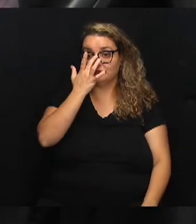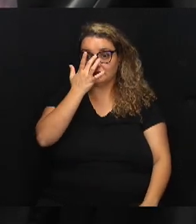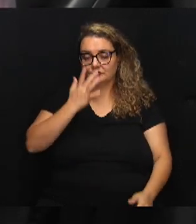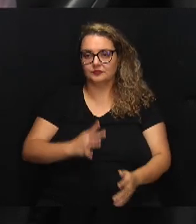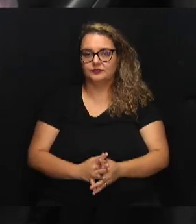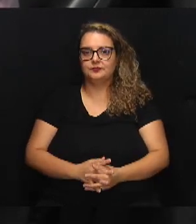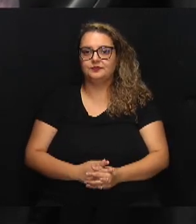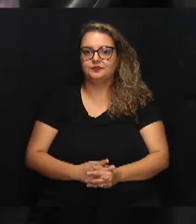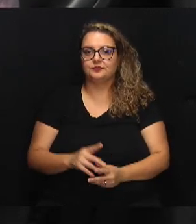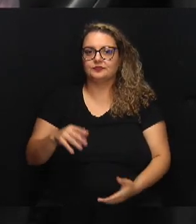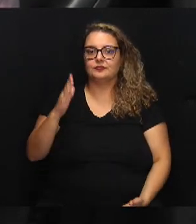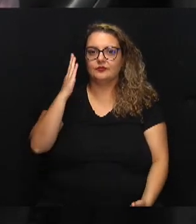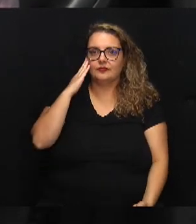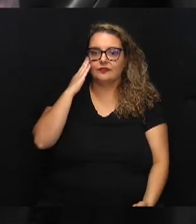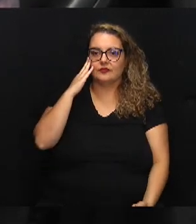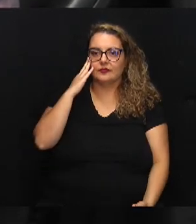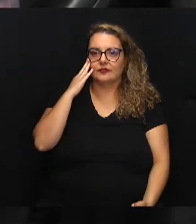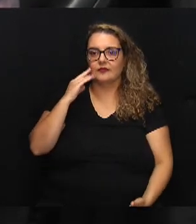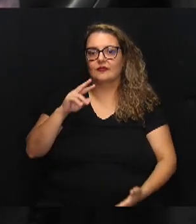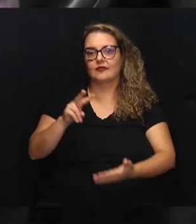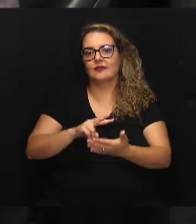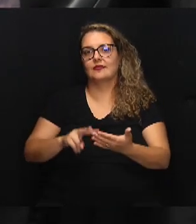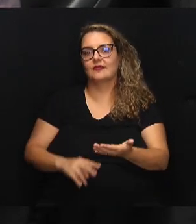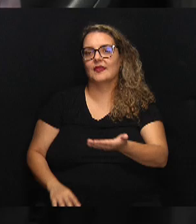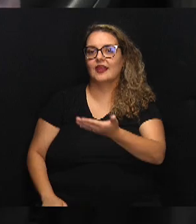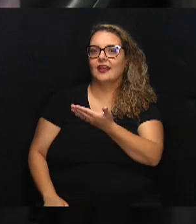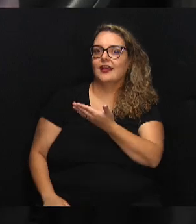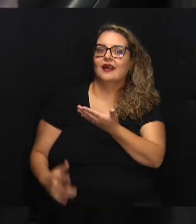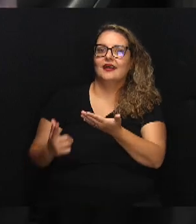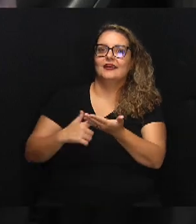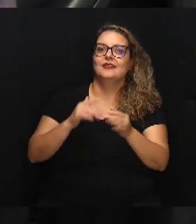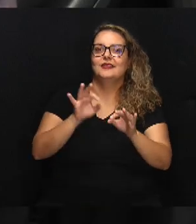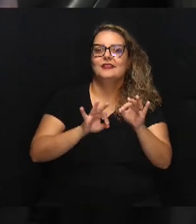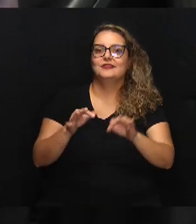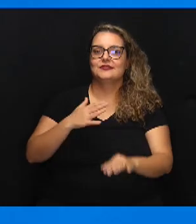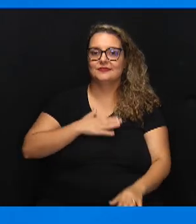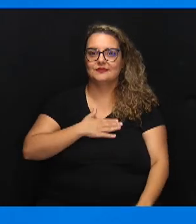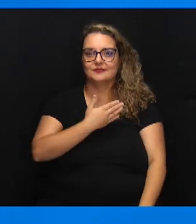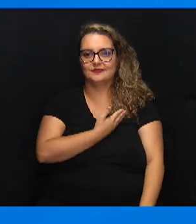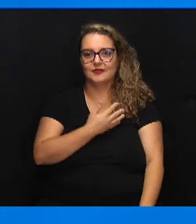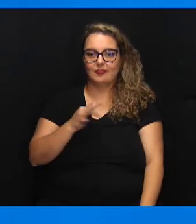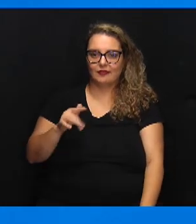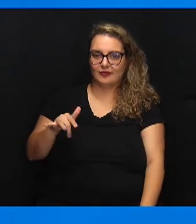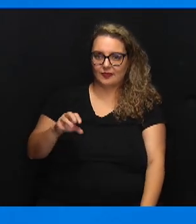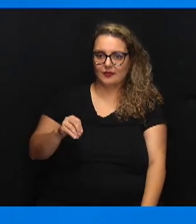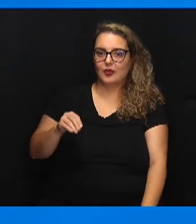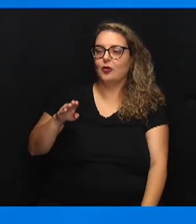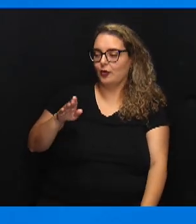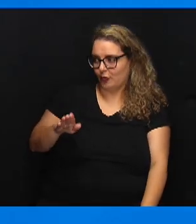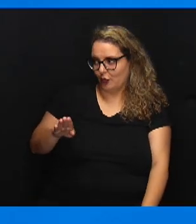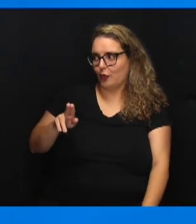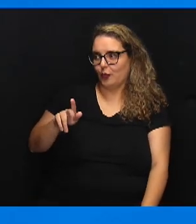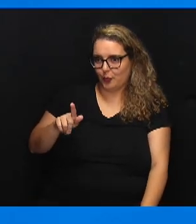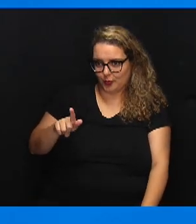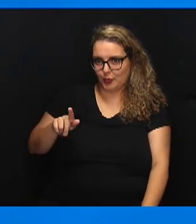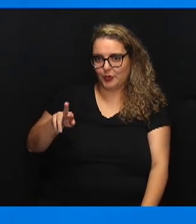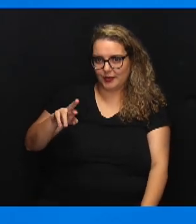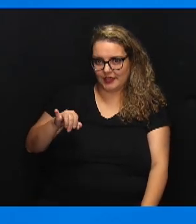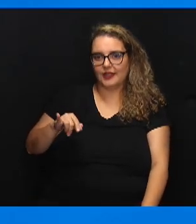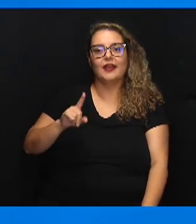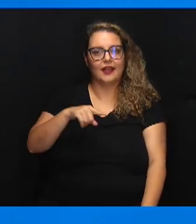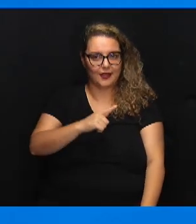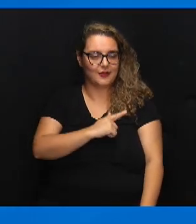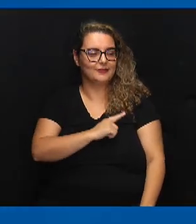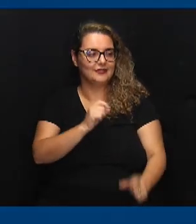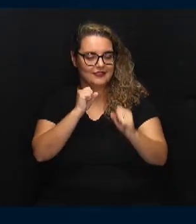Você sabe que a leitura sempre foi muito... esse é um livro organizado pelo meu amigo Fábio, que é o Bugre. O Bugre, o Bugrino. É Bugrino.